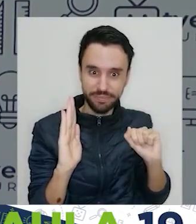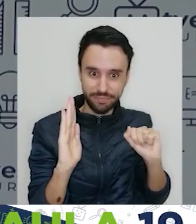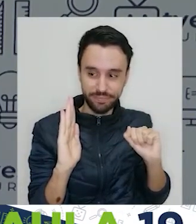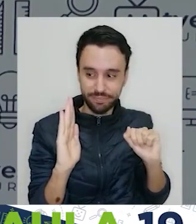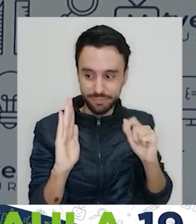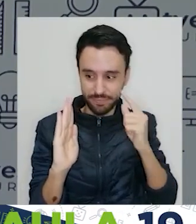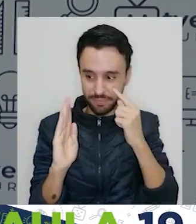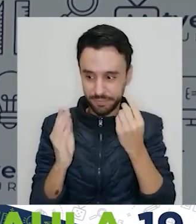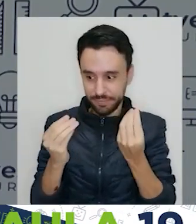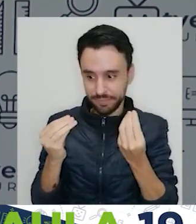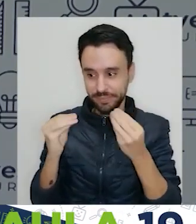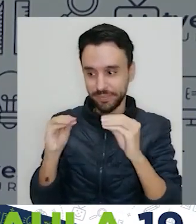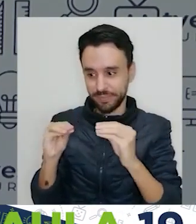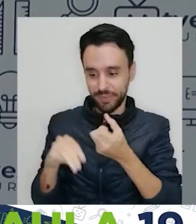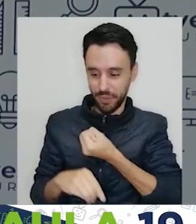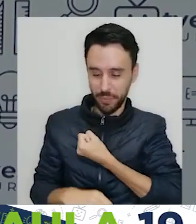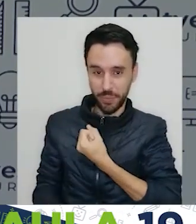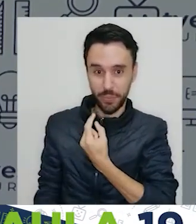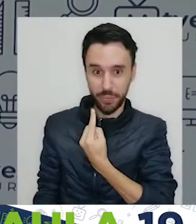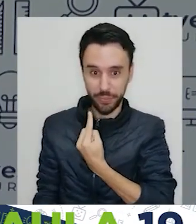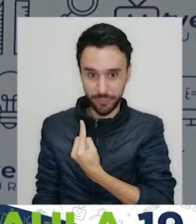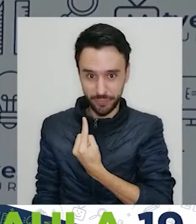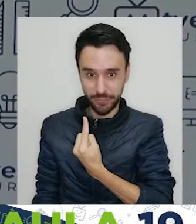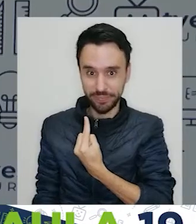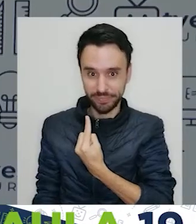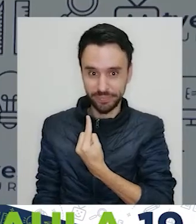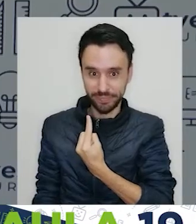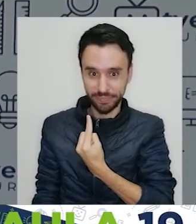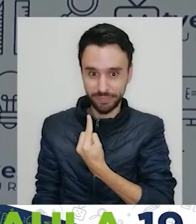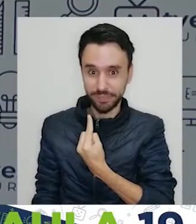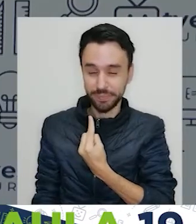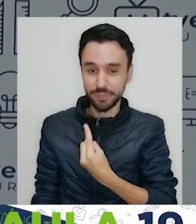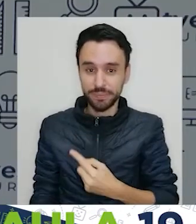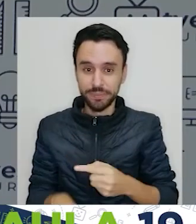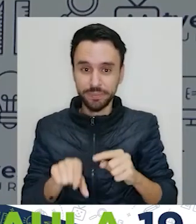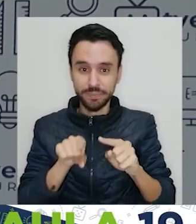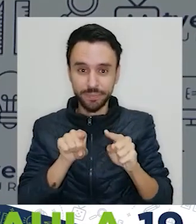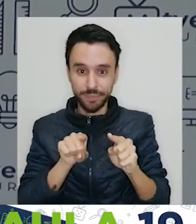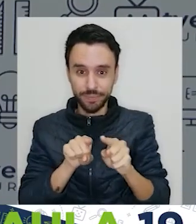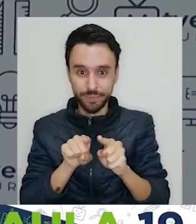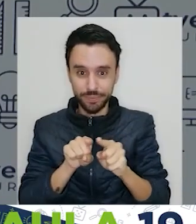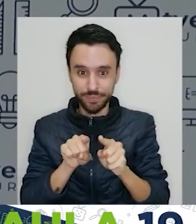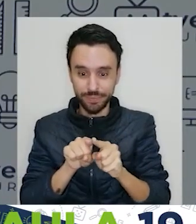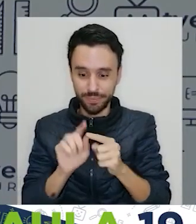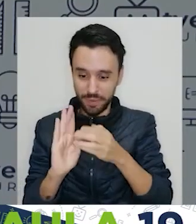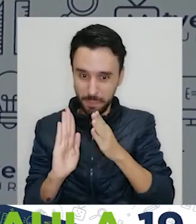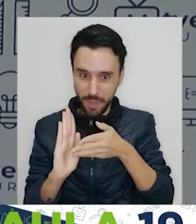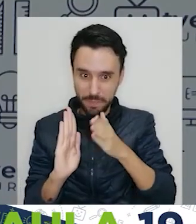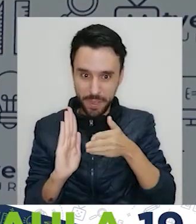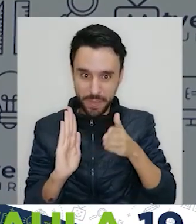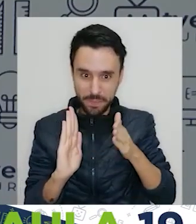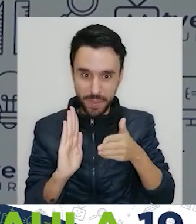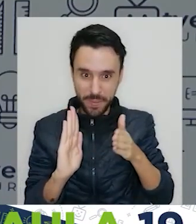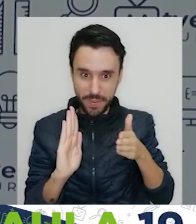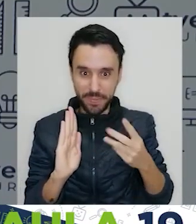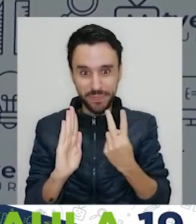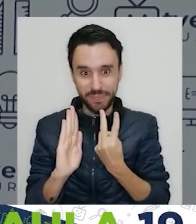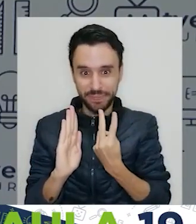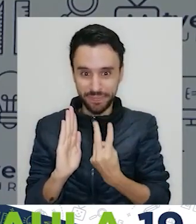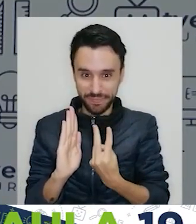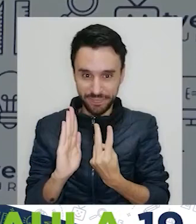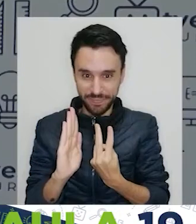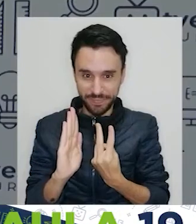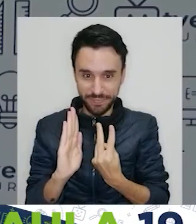O número 1. E depois, pensando sempre na sequência numérica.